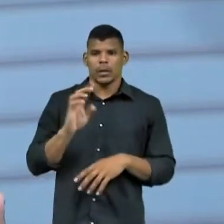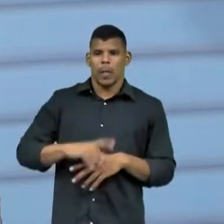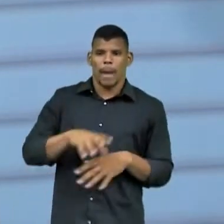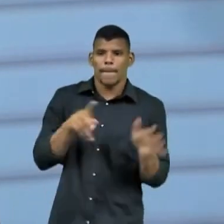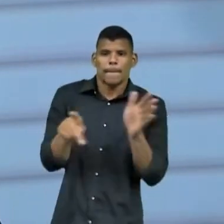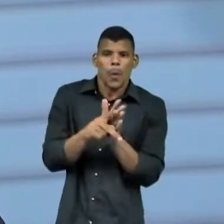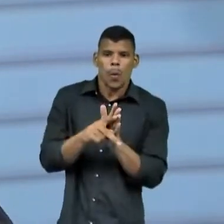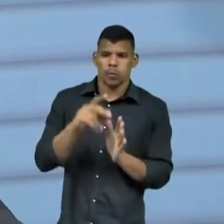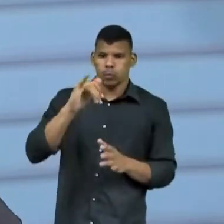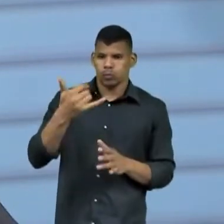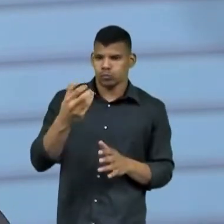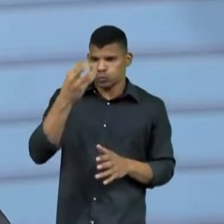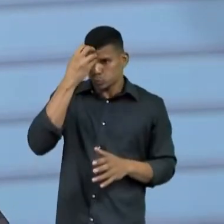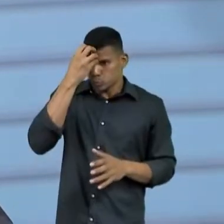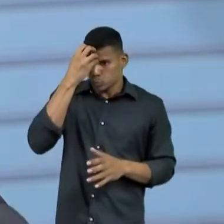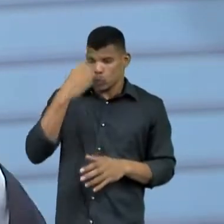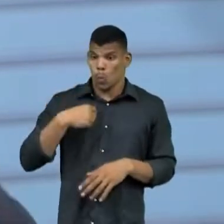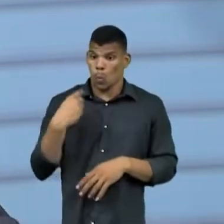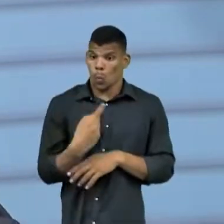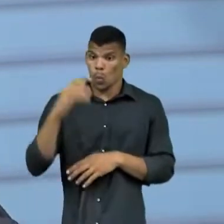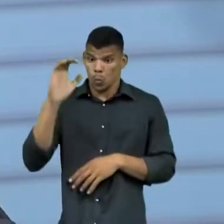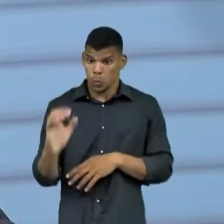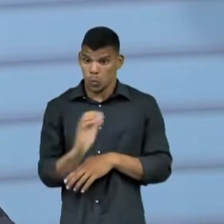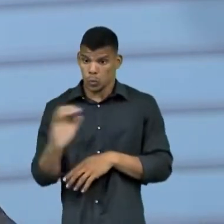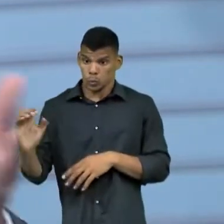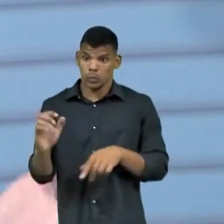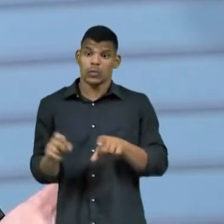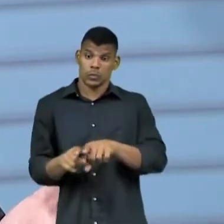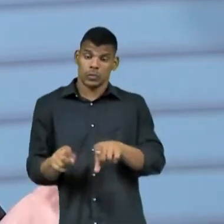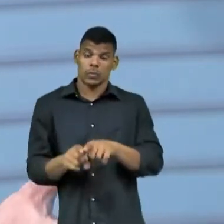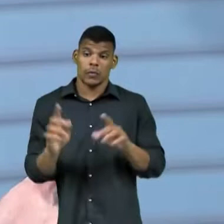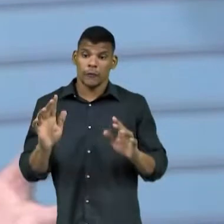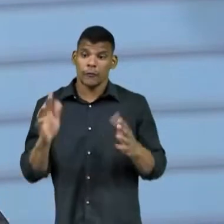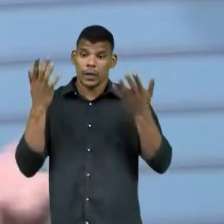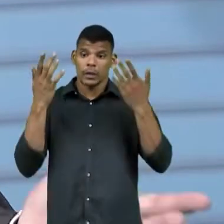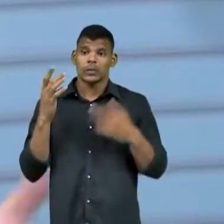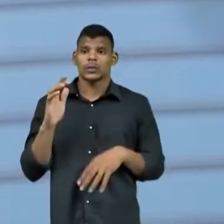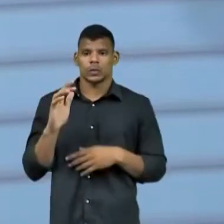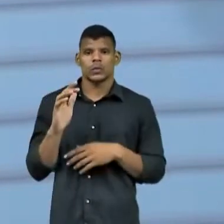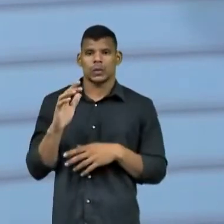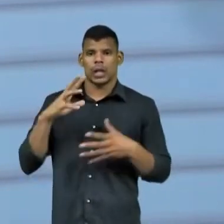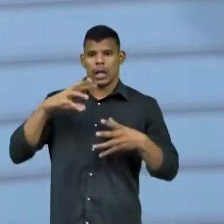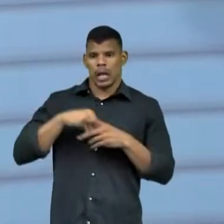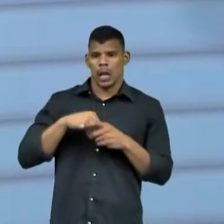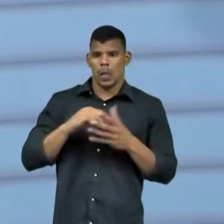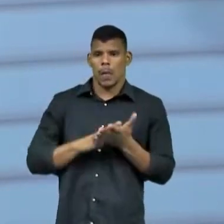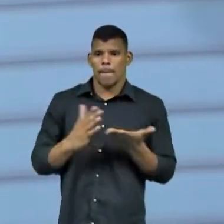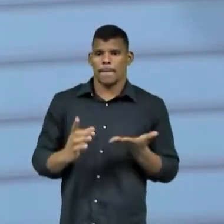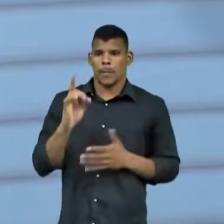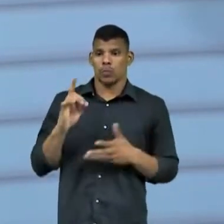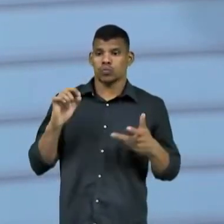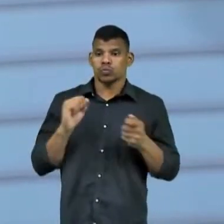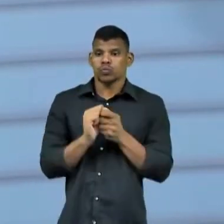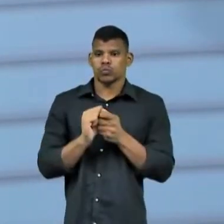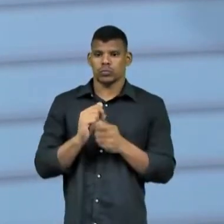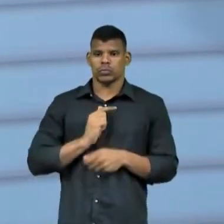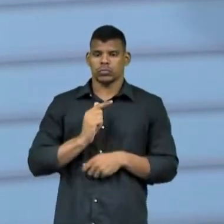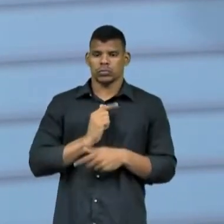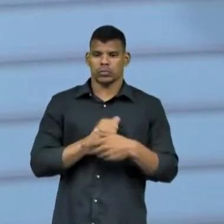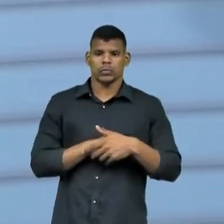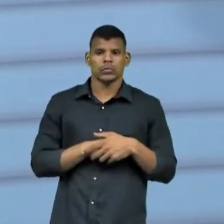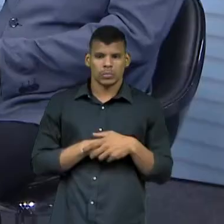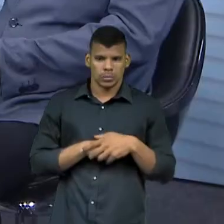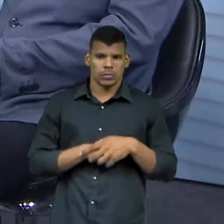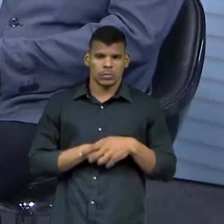do povo Judeu mas que nós cristãos também incorporamos porque são festas que estão na Bíblia e que nós estamos juntos com ela a diferença